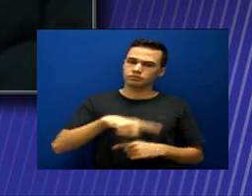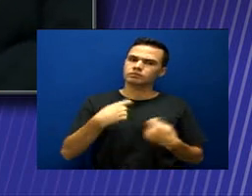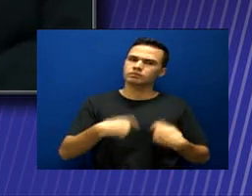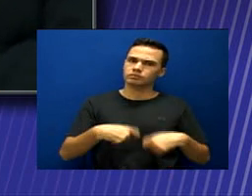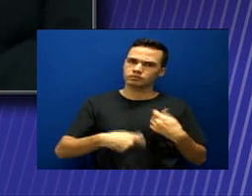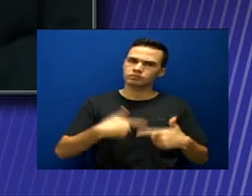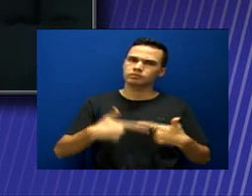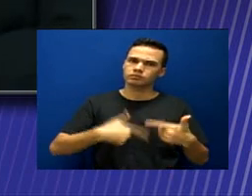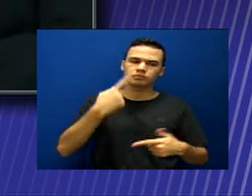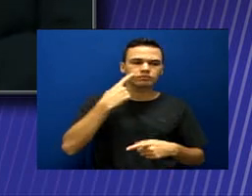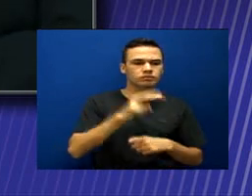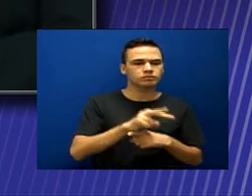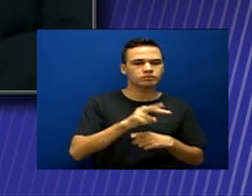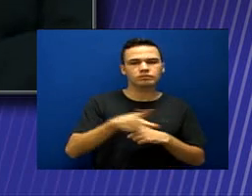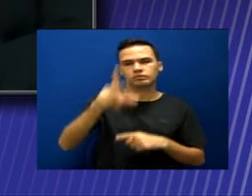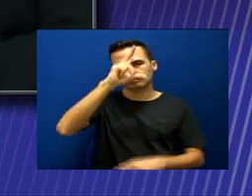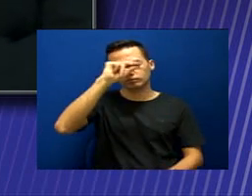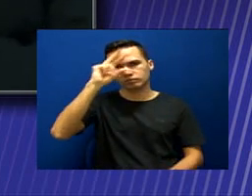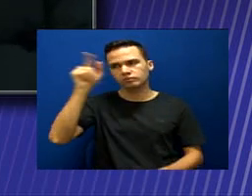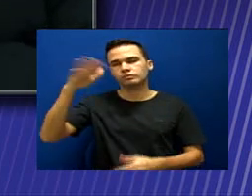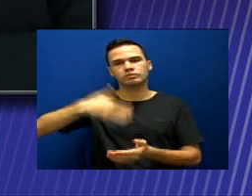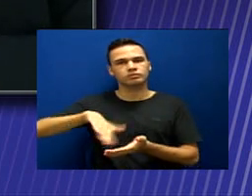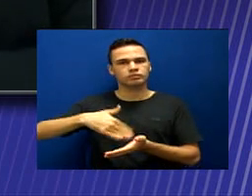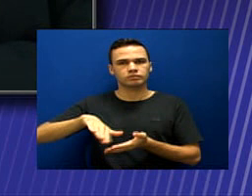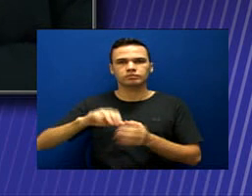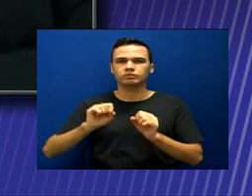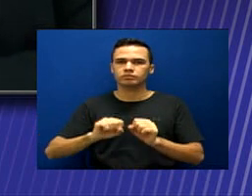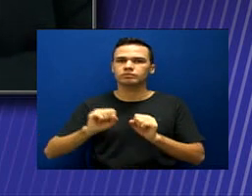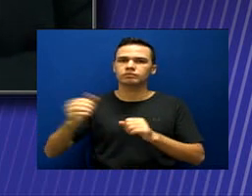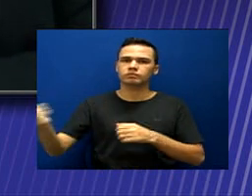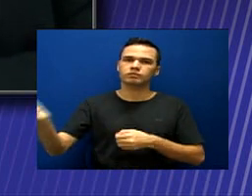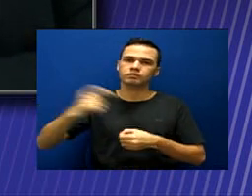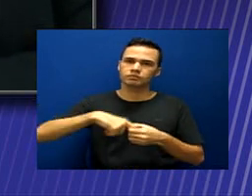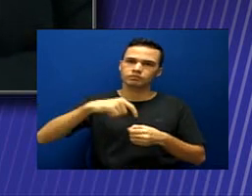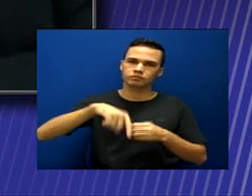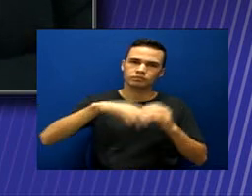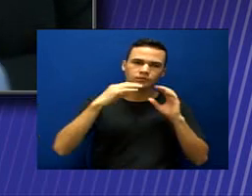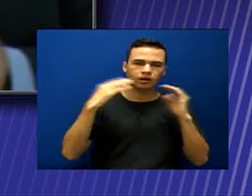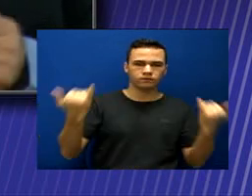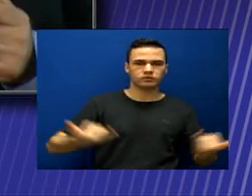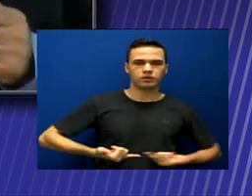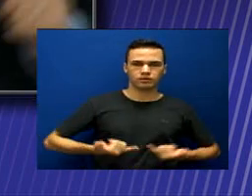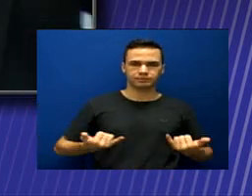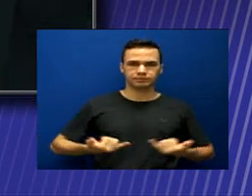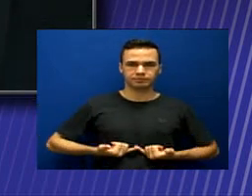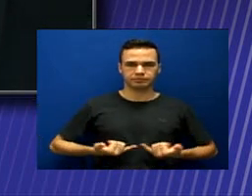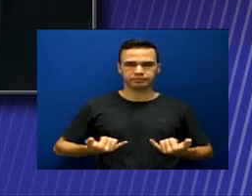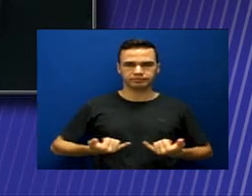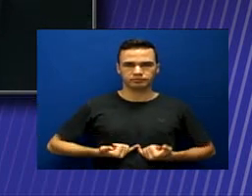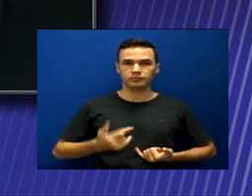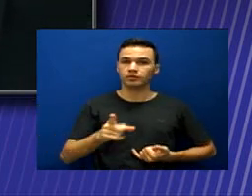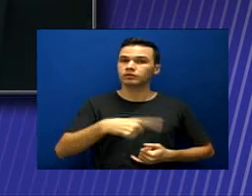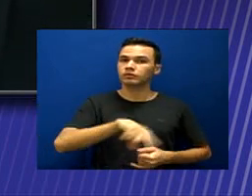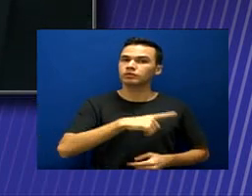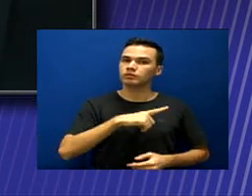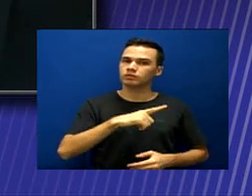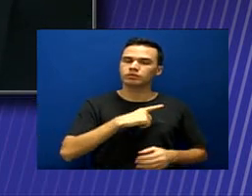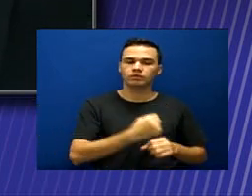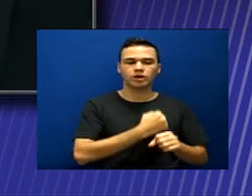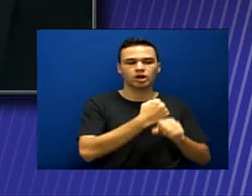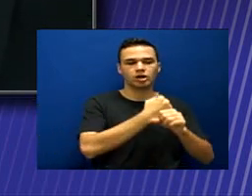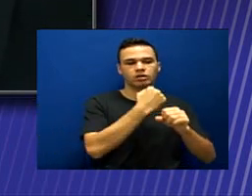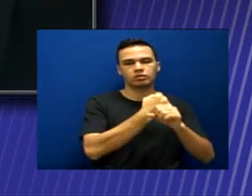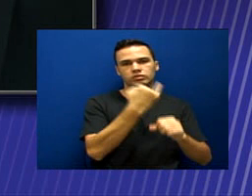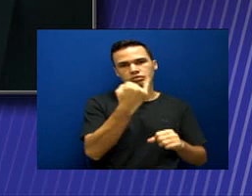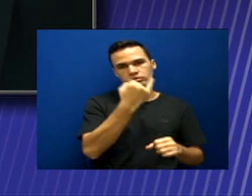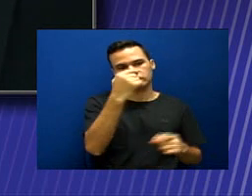deixar de fazer isso, não. O secretário e o prefeito, o secretário pode vir aqui, inclusive periodicamente, nos informar com relação a isso. Nós temos ainda muitas obras importantes